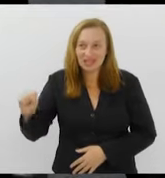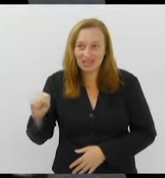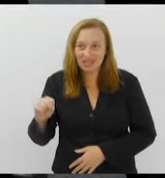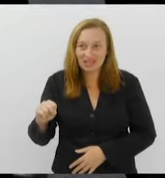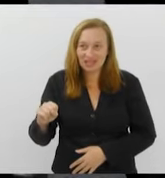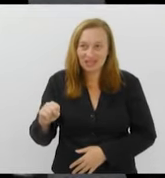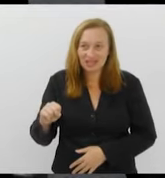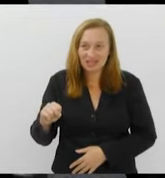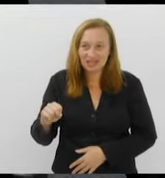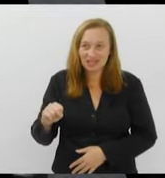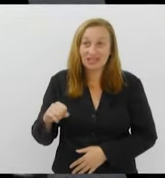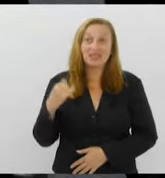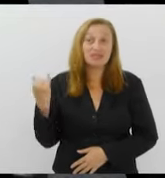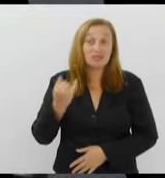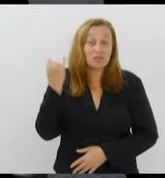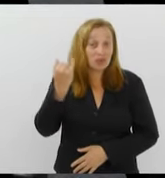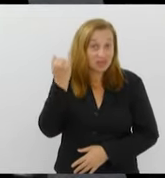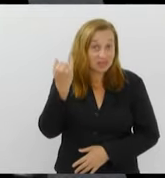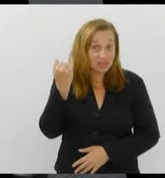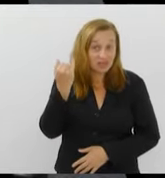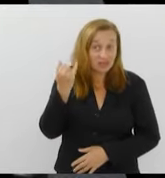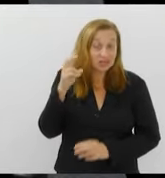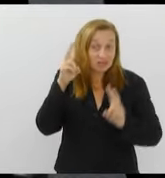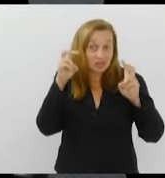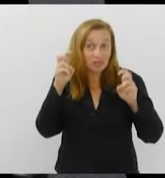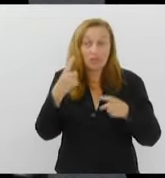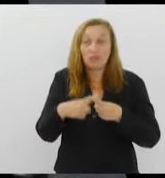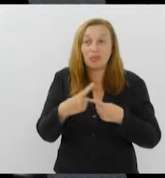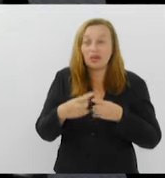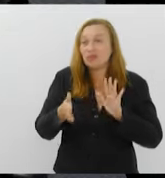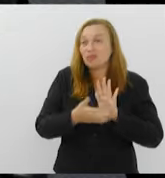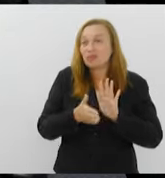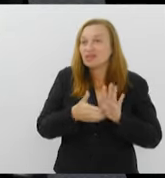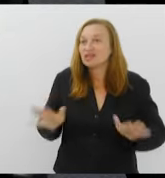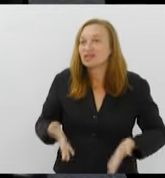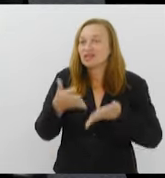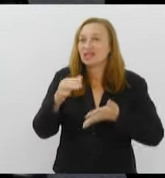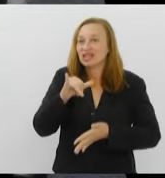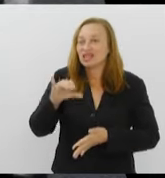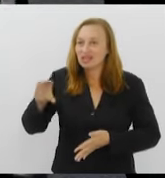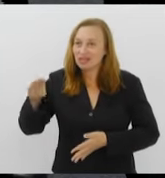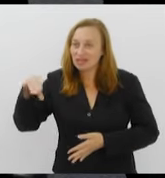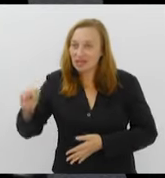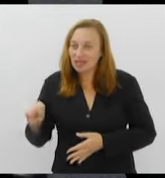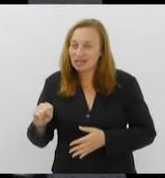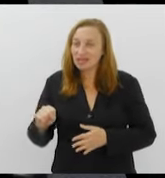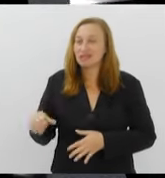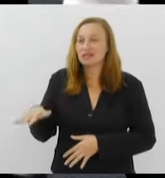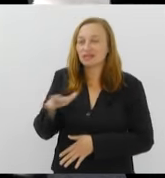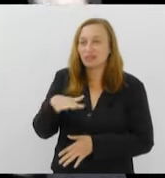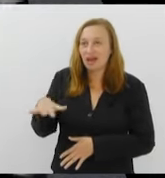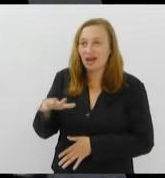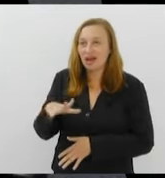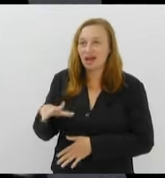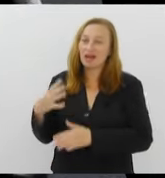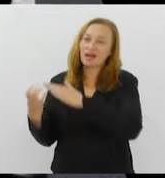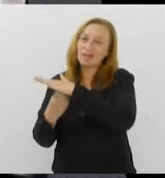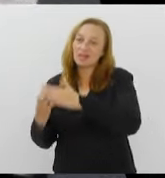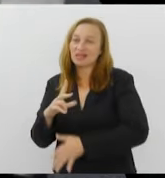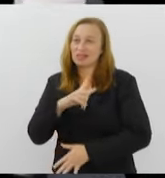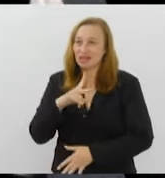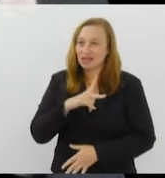uma relevância também muito importante, porque ele proporciona incentivo de ICMS para a rede privada para poder